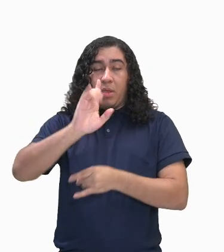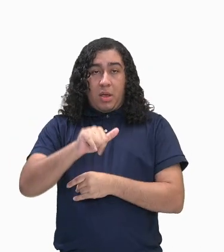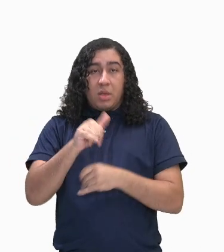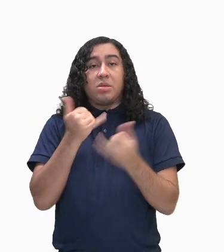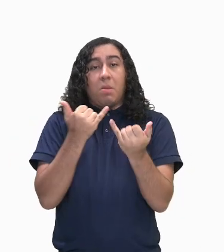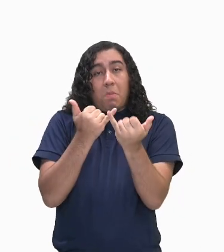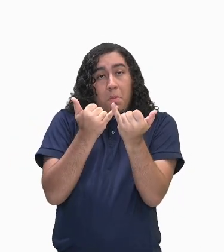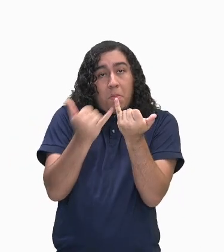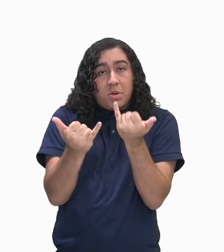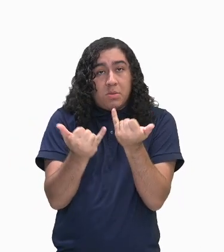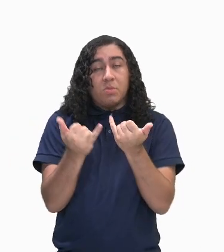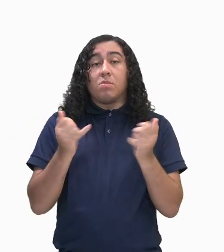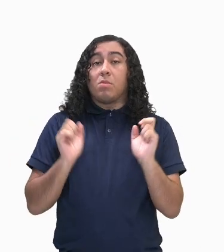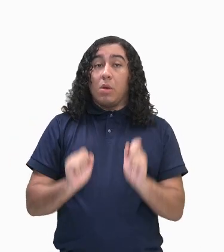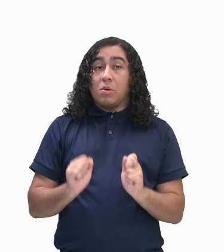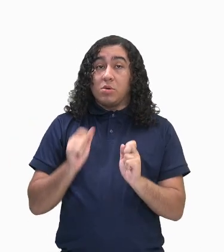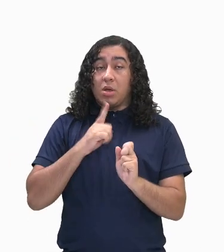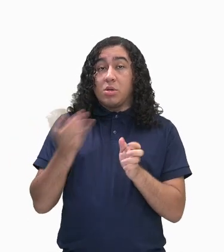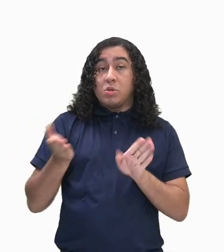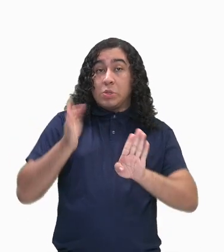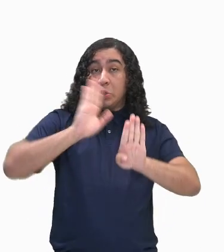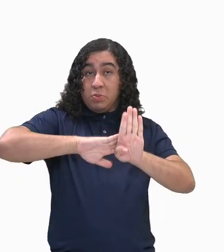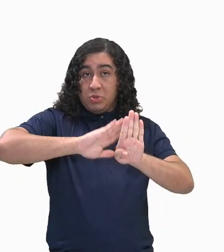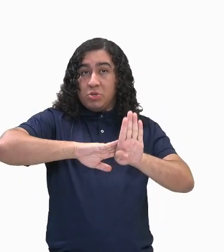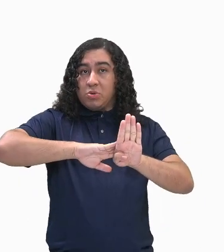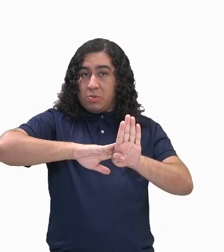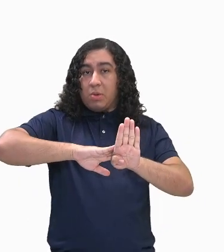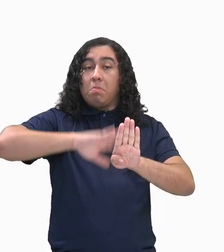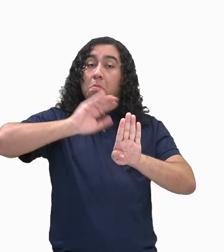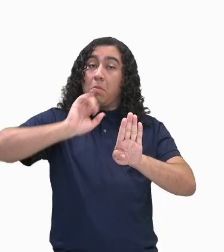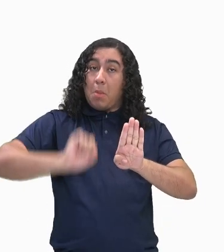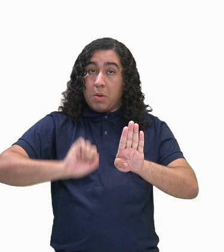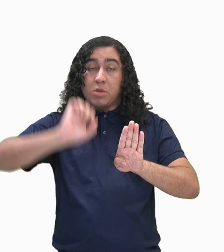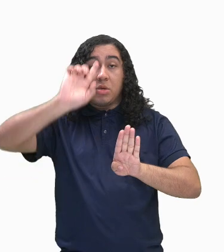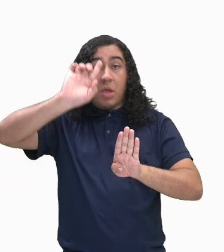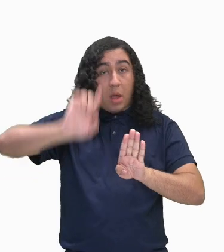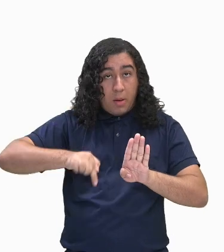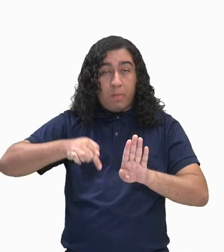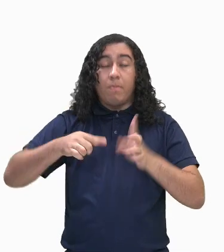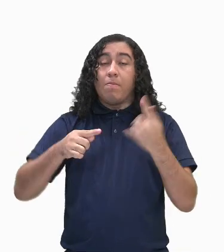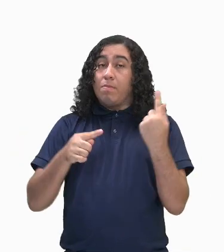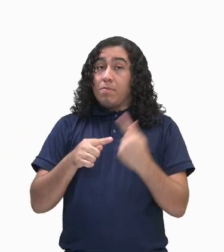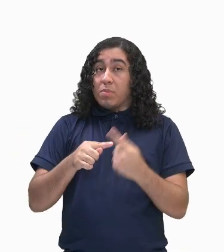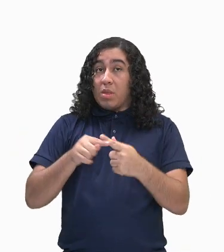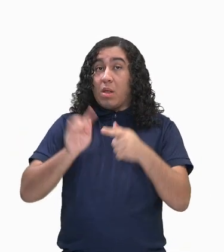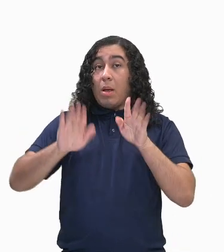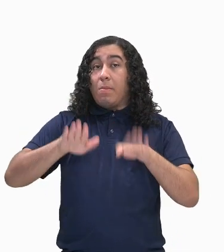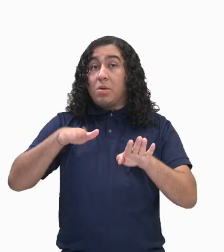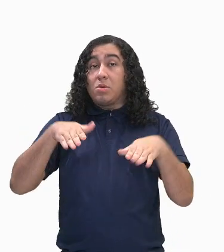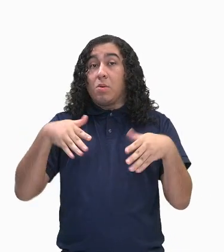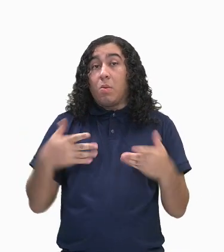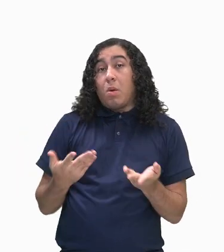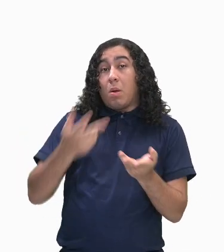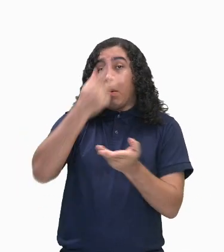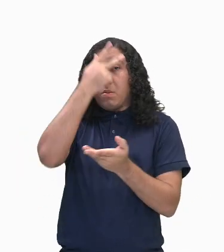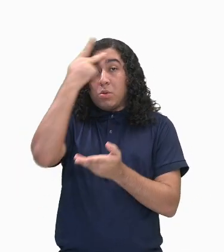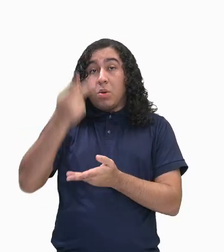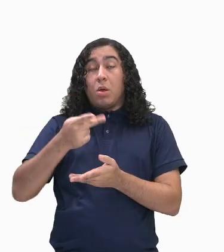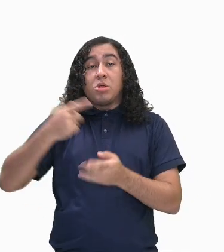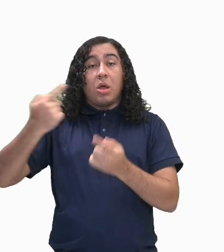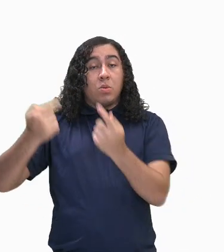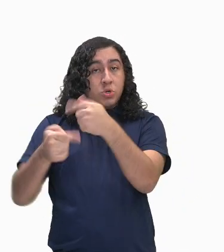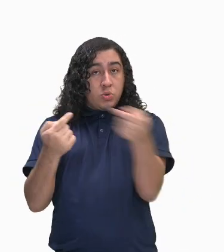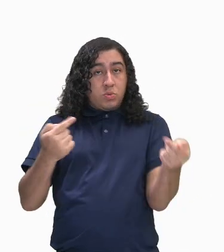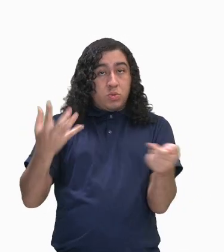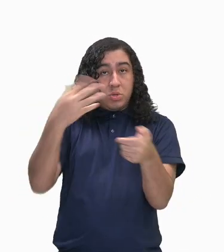similaridade pode ser subjetiva, ela é subjetiva. Por quê? Porque depende do ponto de vista do discurso